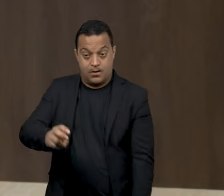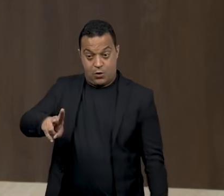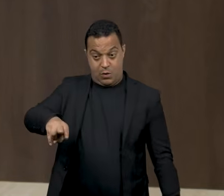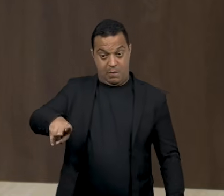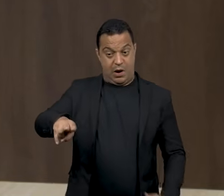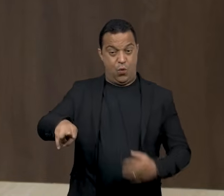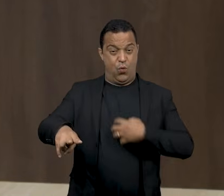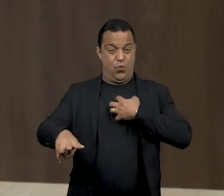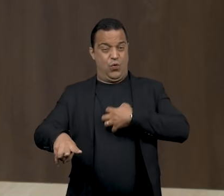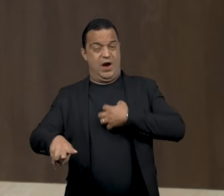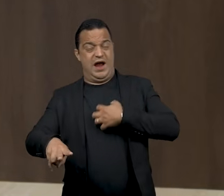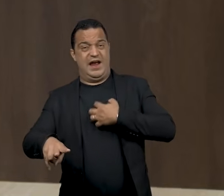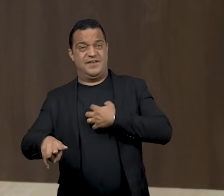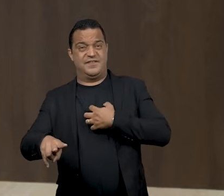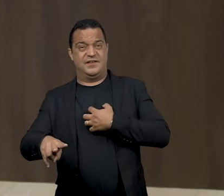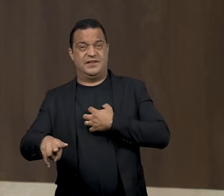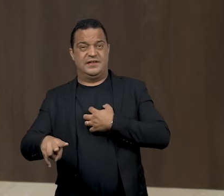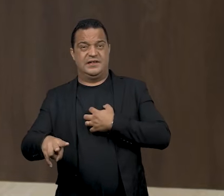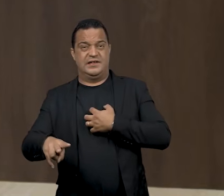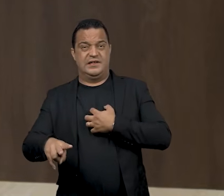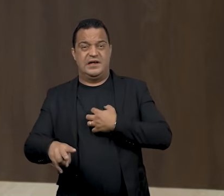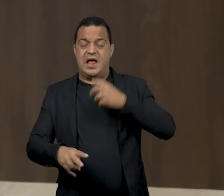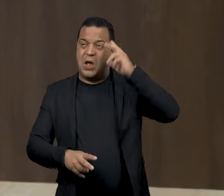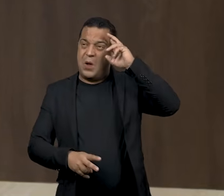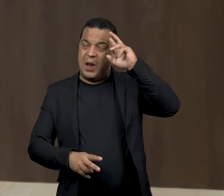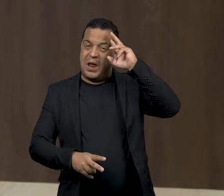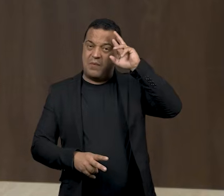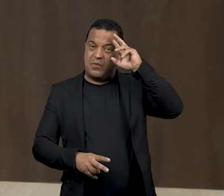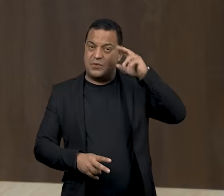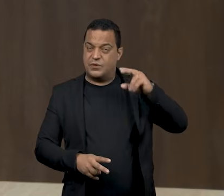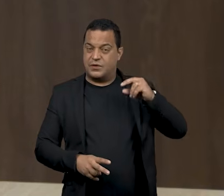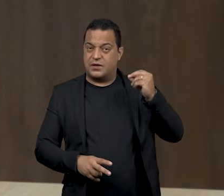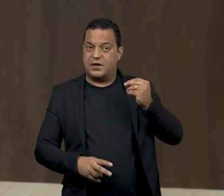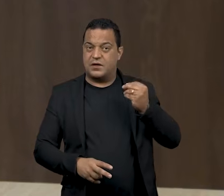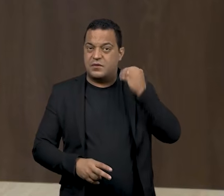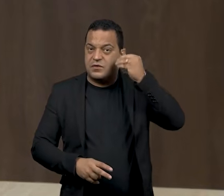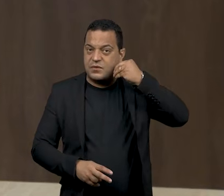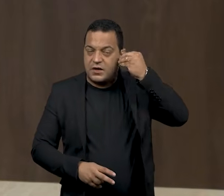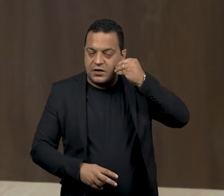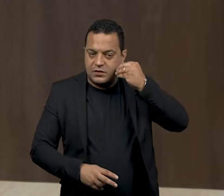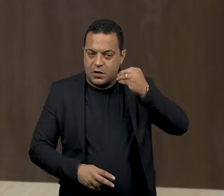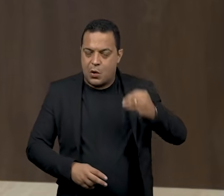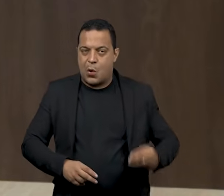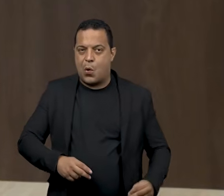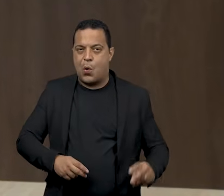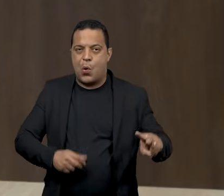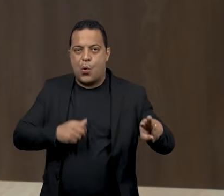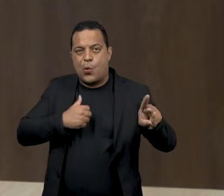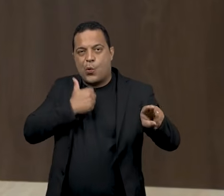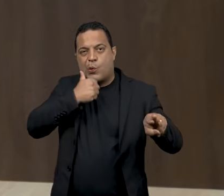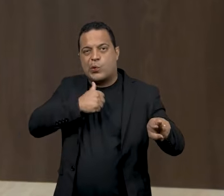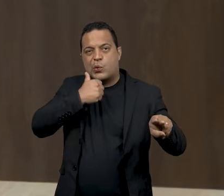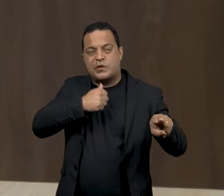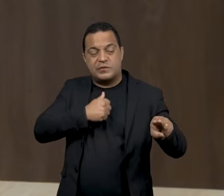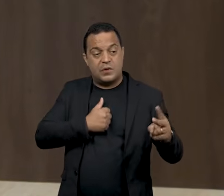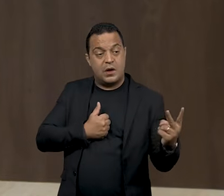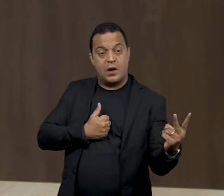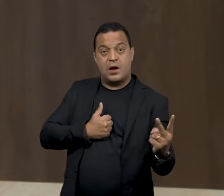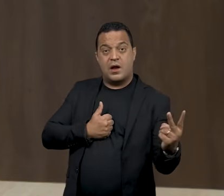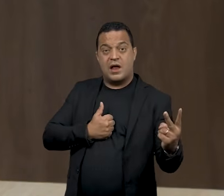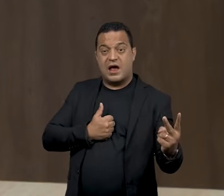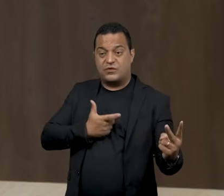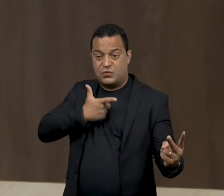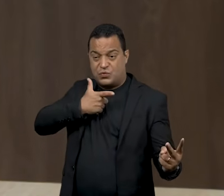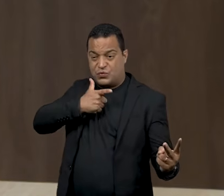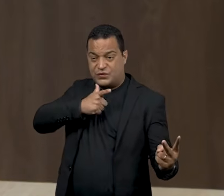o irmão ofendido, você até citou 2 irmãs, que você citou a experiência de que elas nem